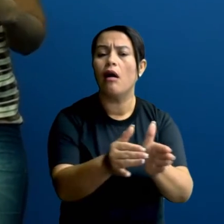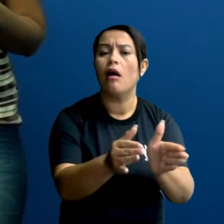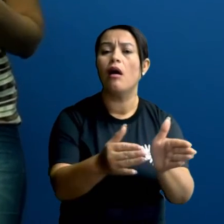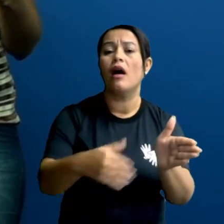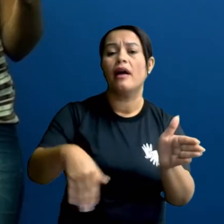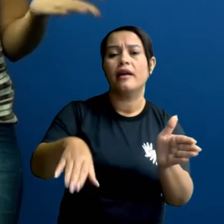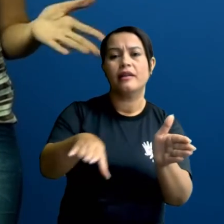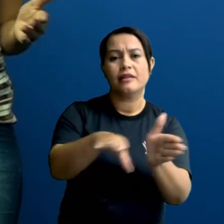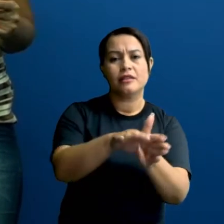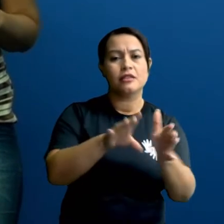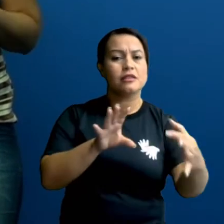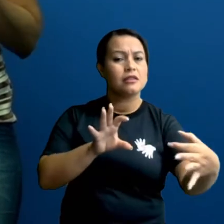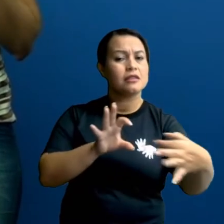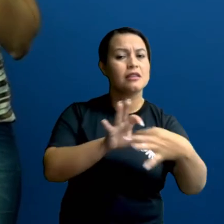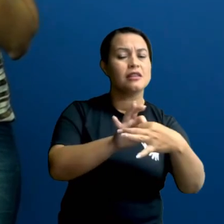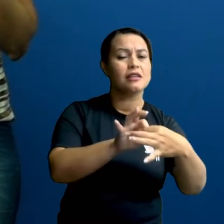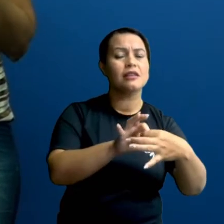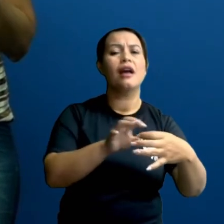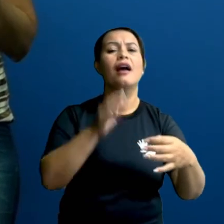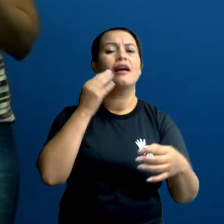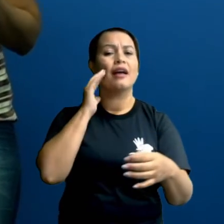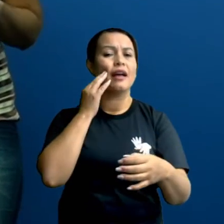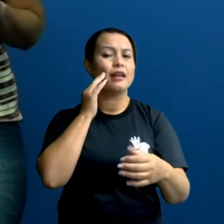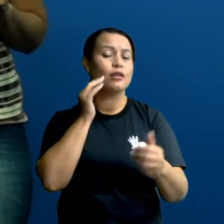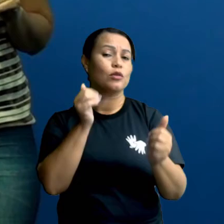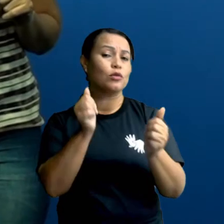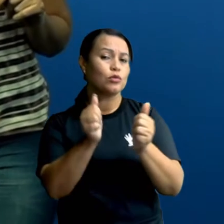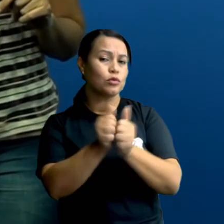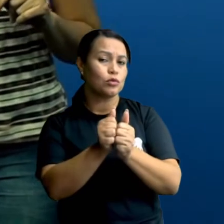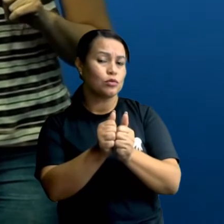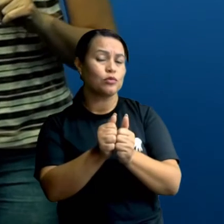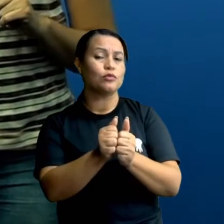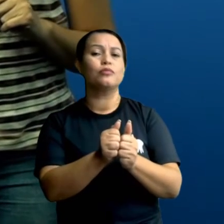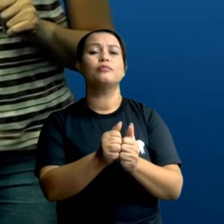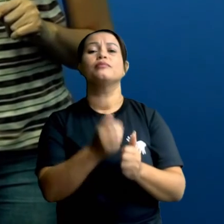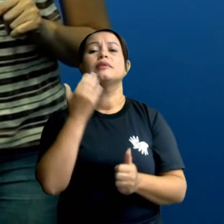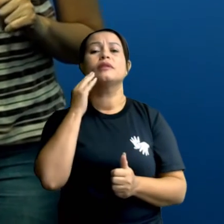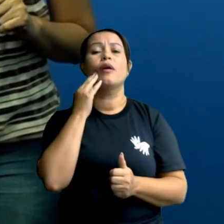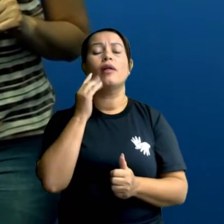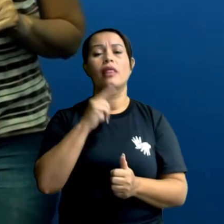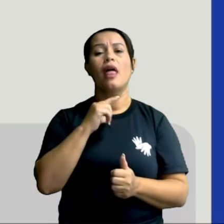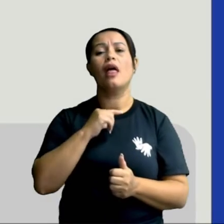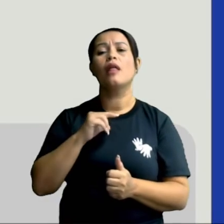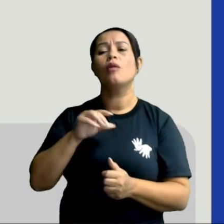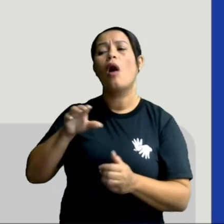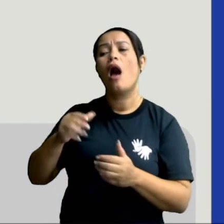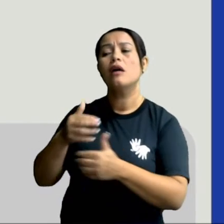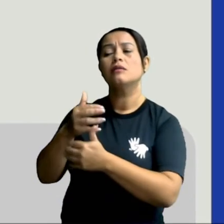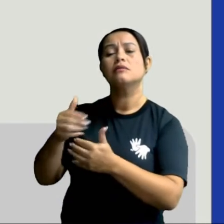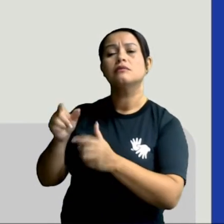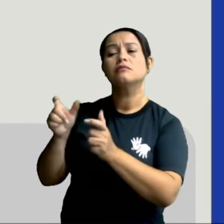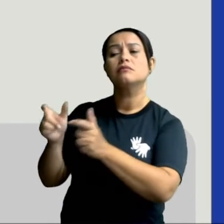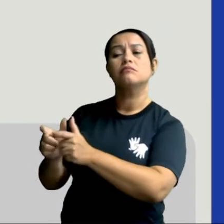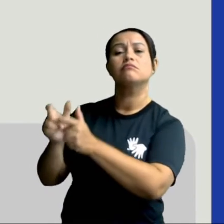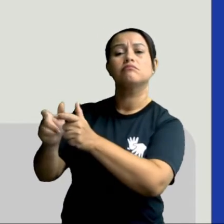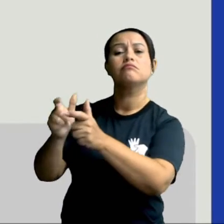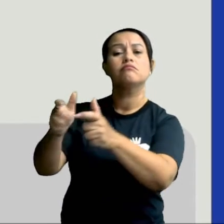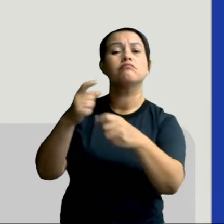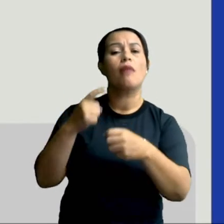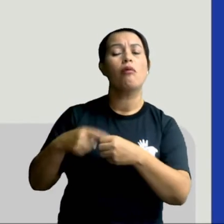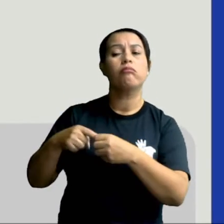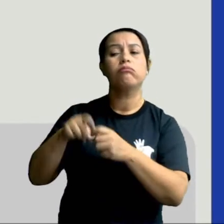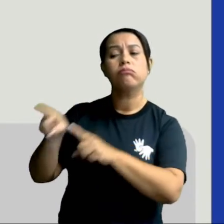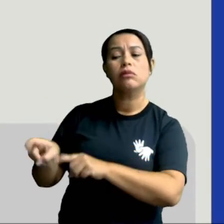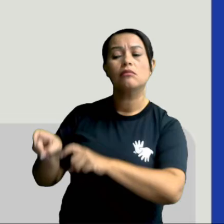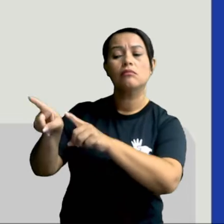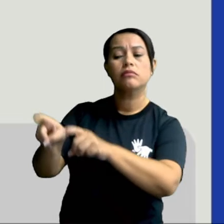nossos riachinhos aqui de Natuba, Ronda, Pacas e Mocotó. Vamos ver agora, né? Ó, com cerca